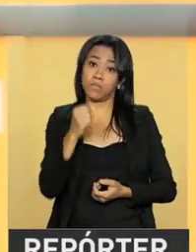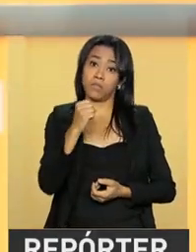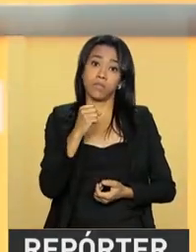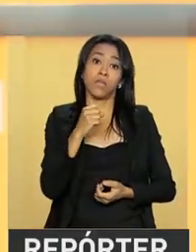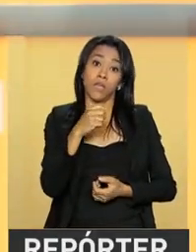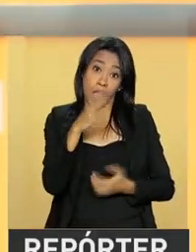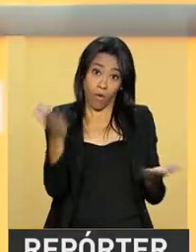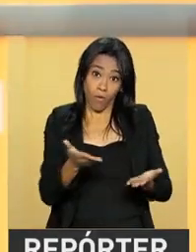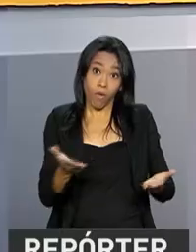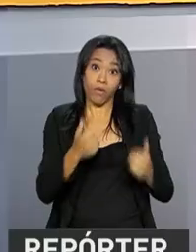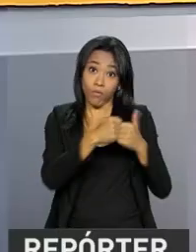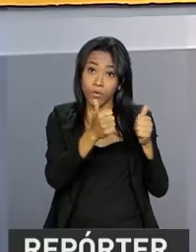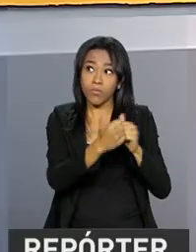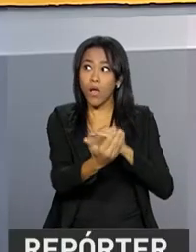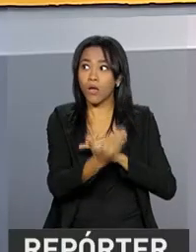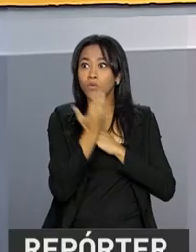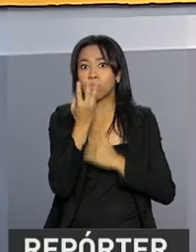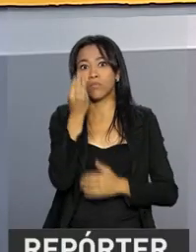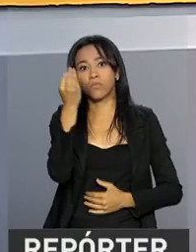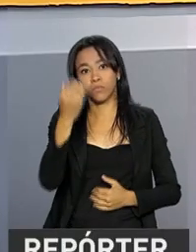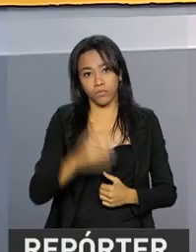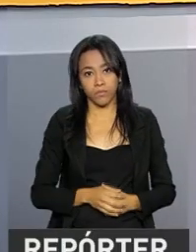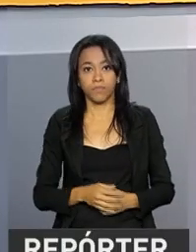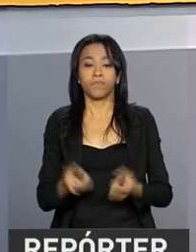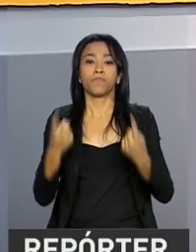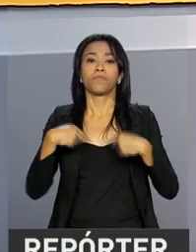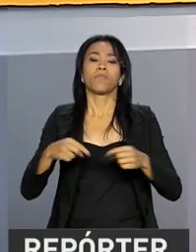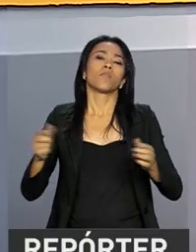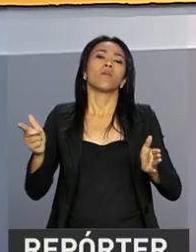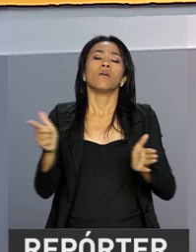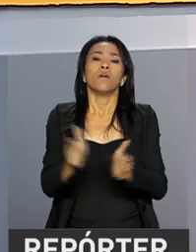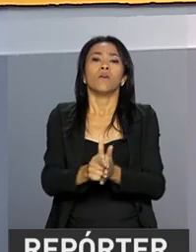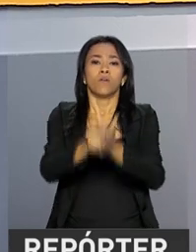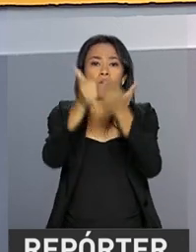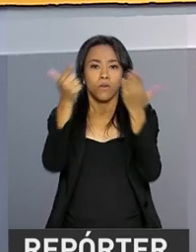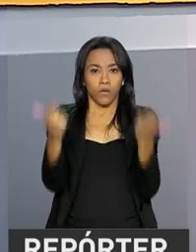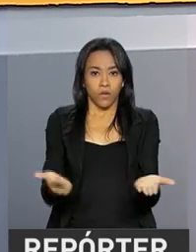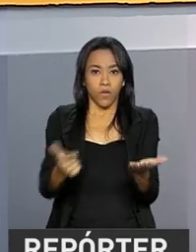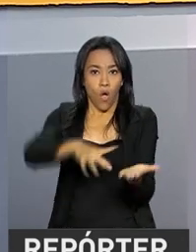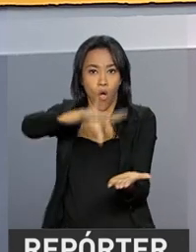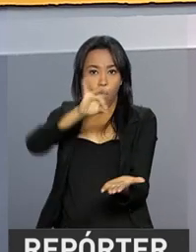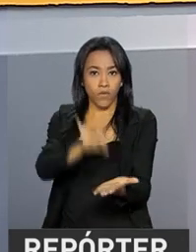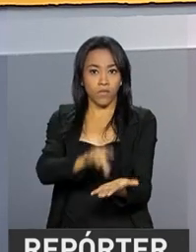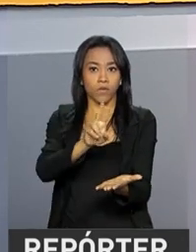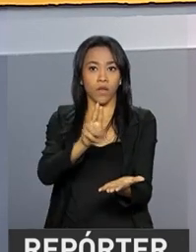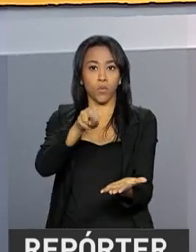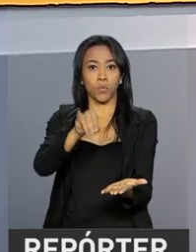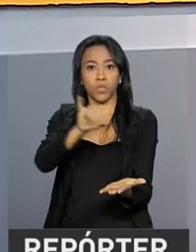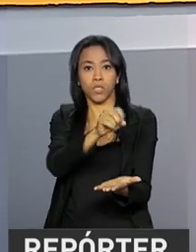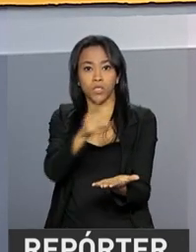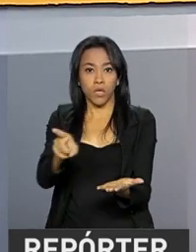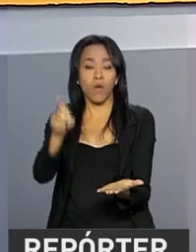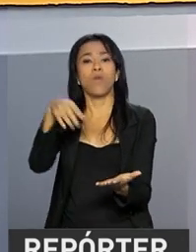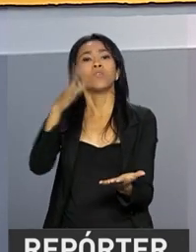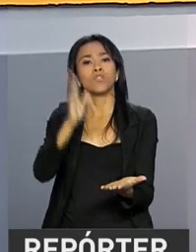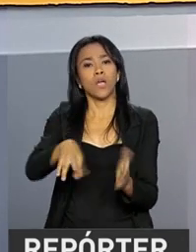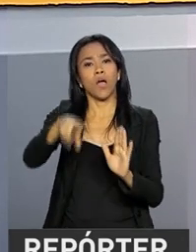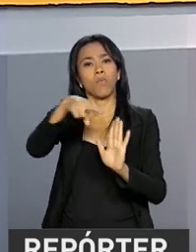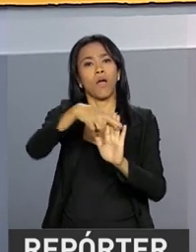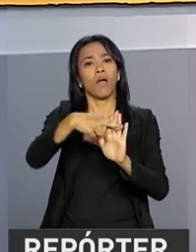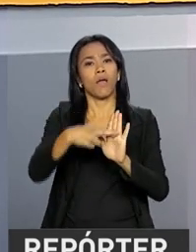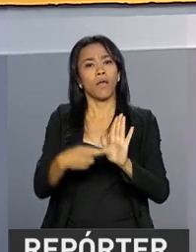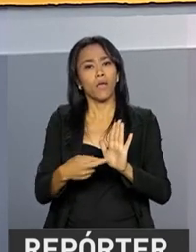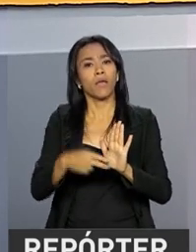está ajudando muito. O Diário Oficial da União publicou hoje a regulamentação do Programa de